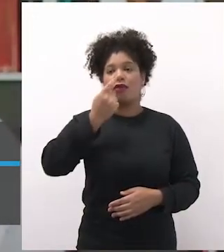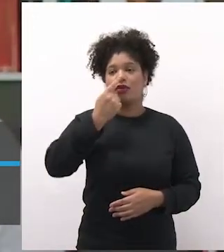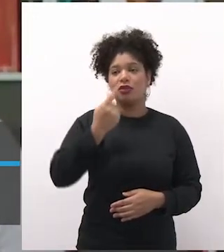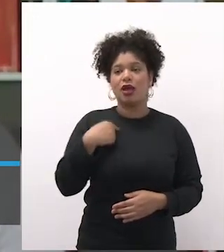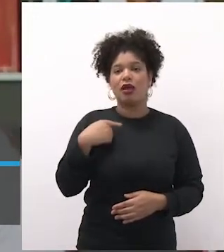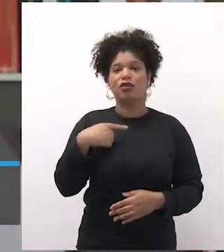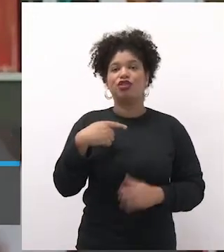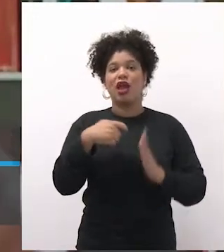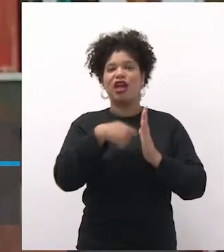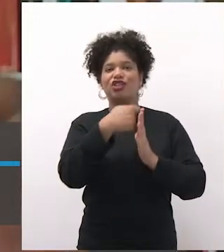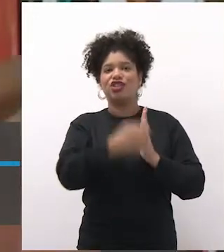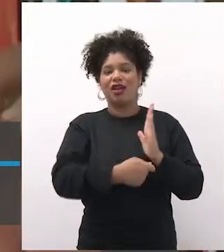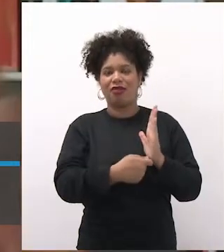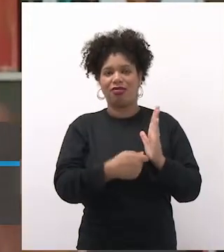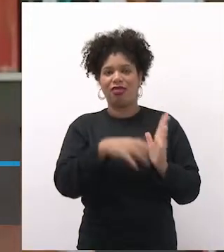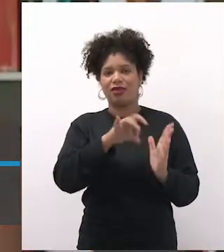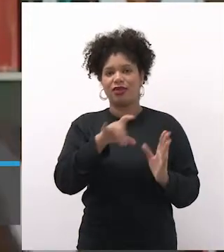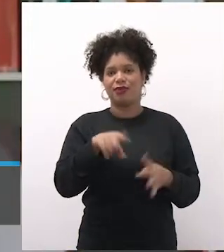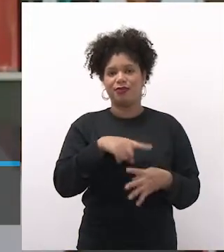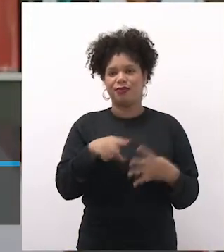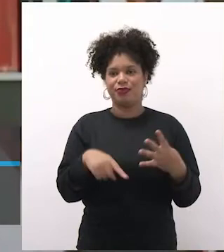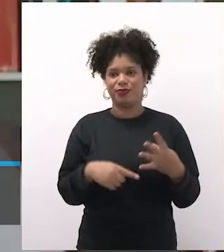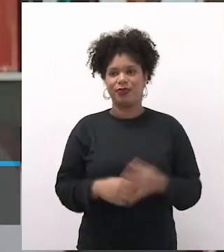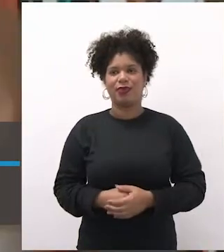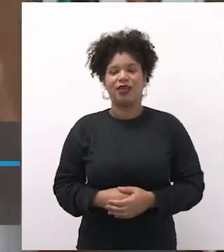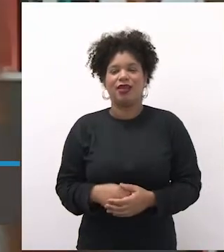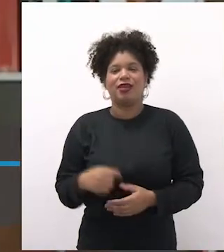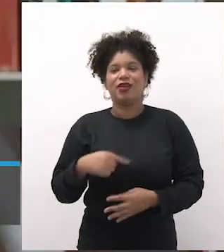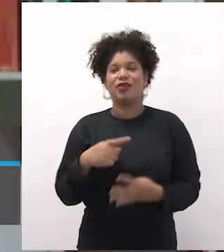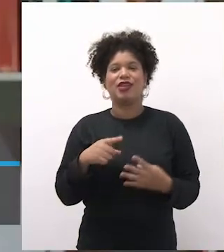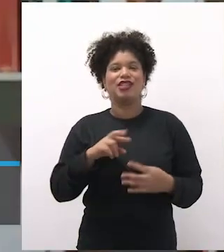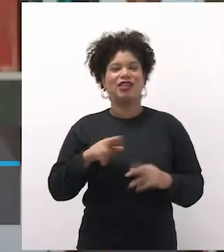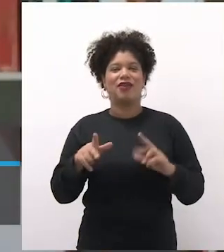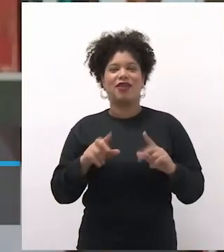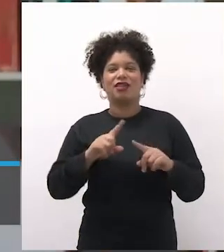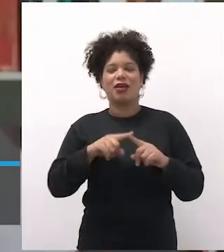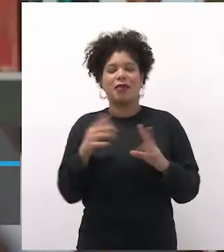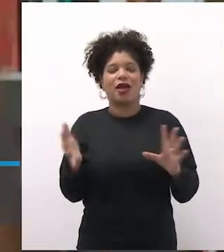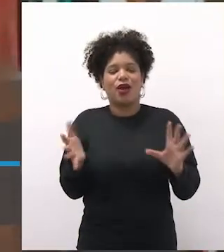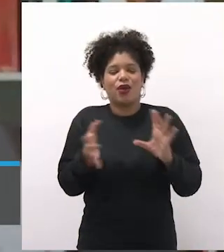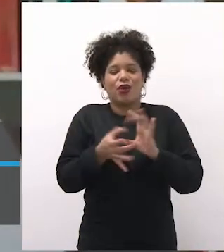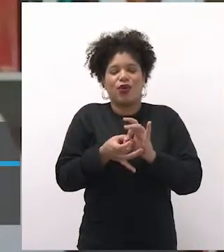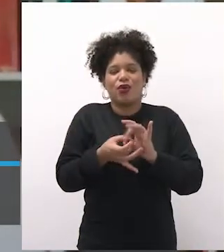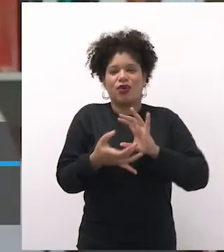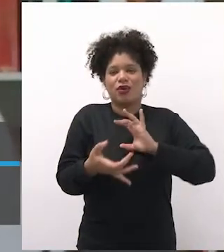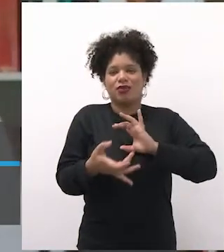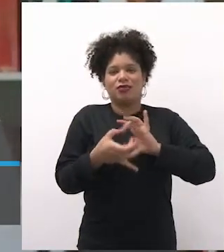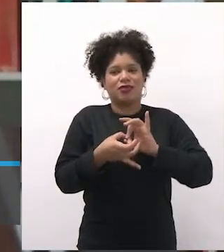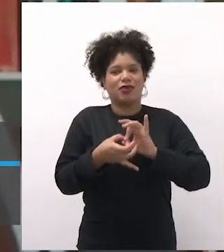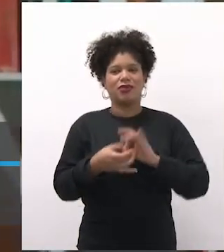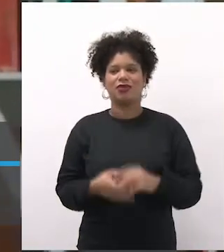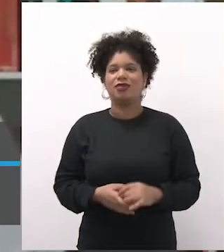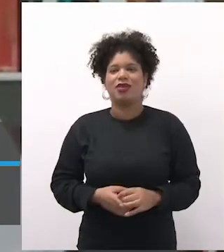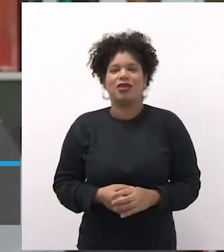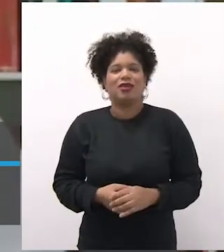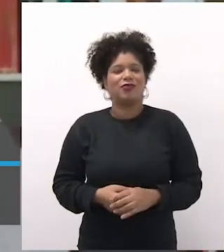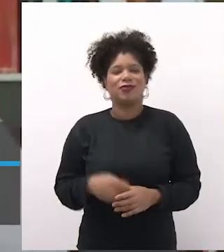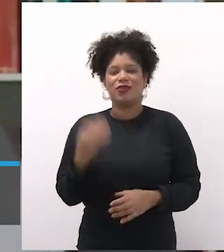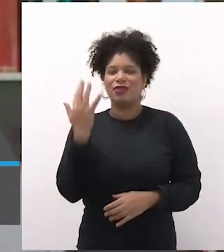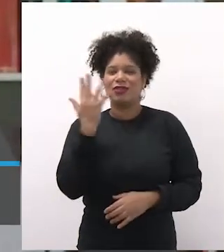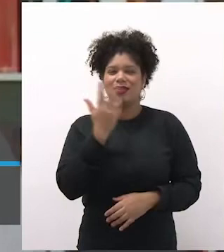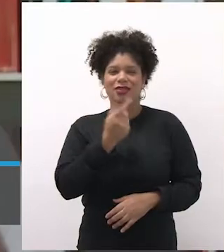agenda. E a gente é muito diferente, mas a gente se encaixa respeitosamente e lindamente.